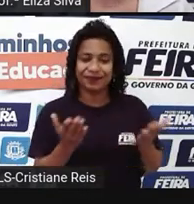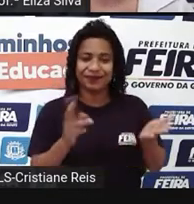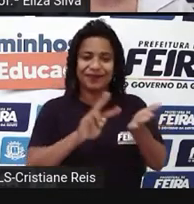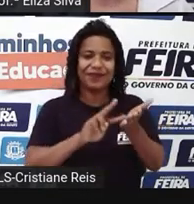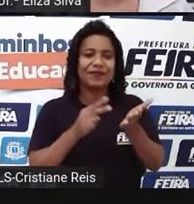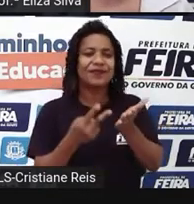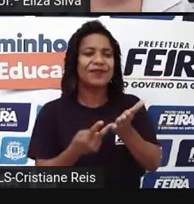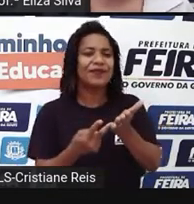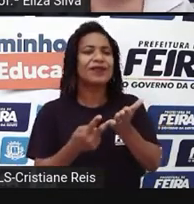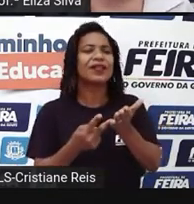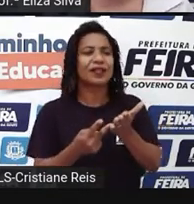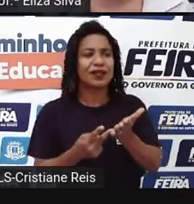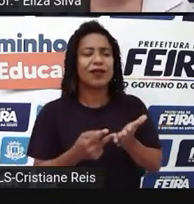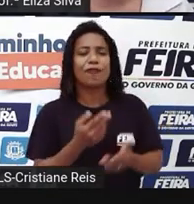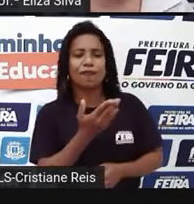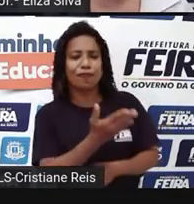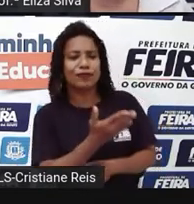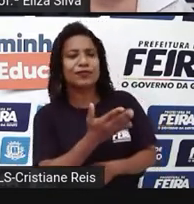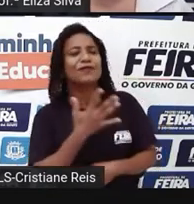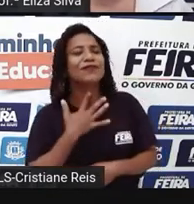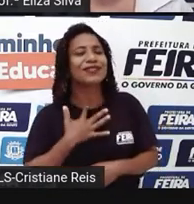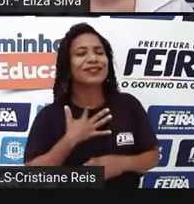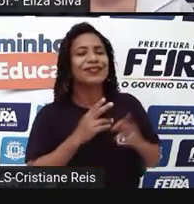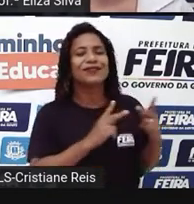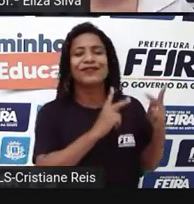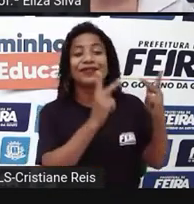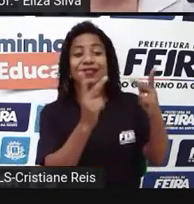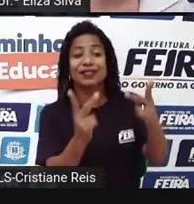Que lugar você gostaria de visitar?